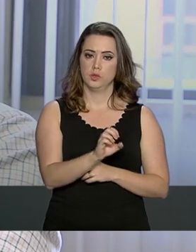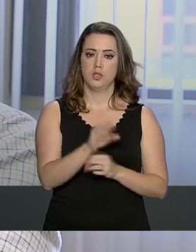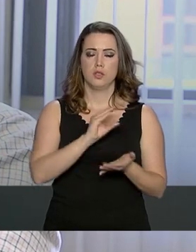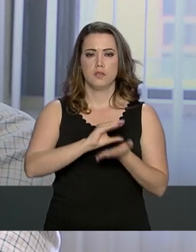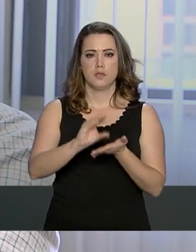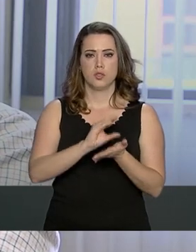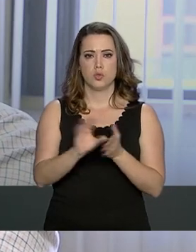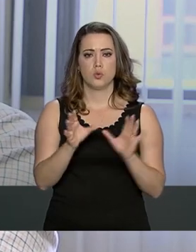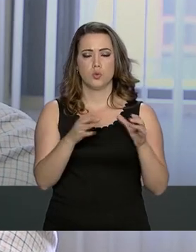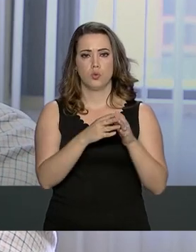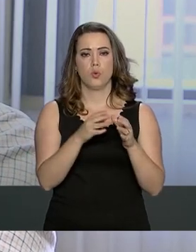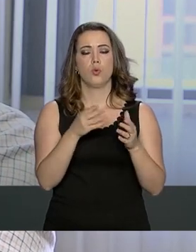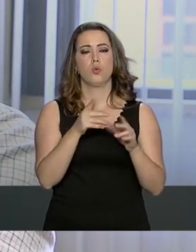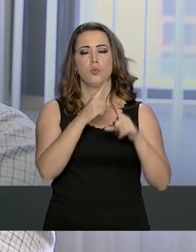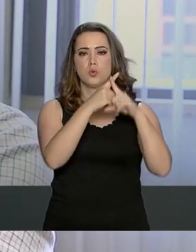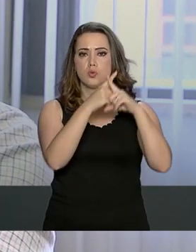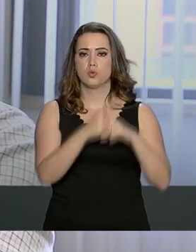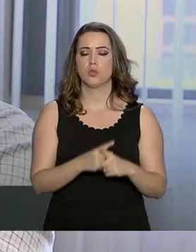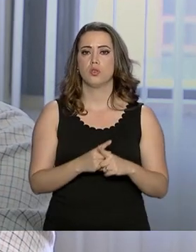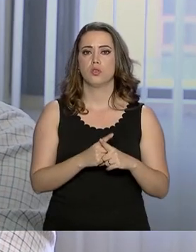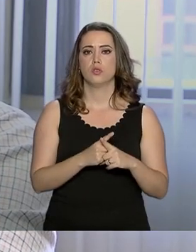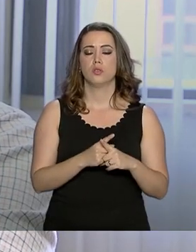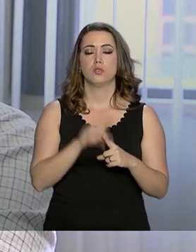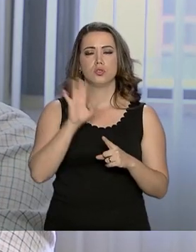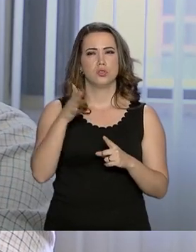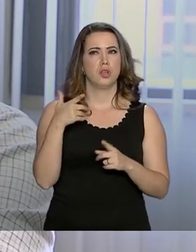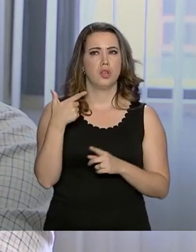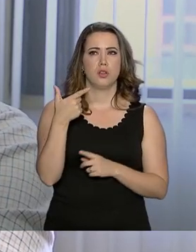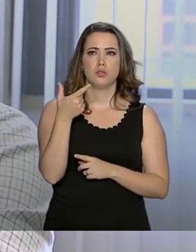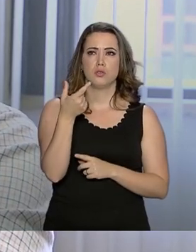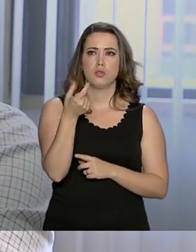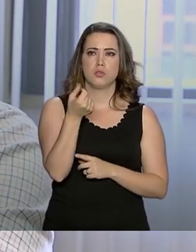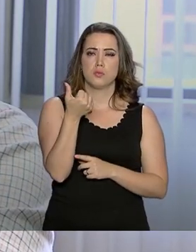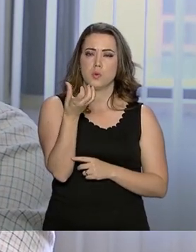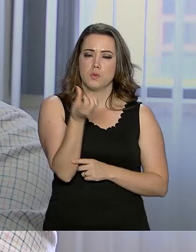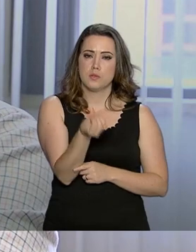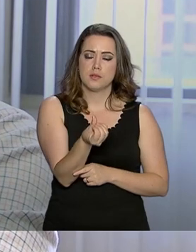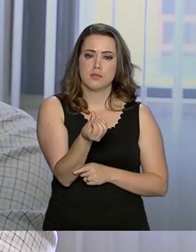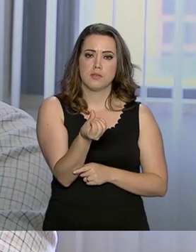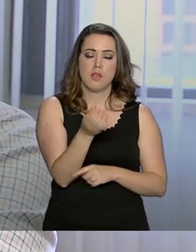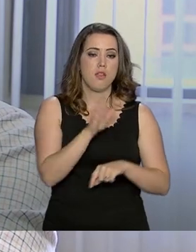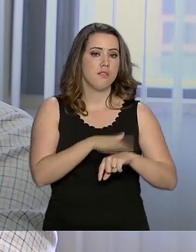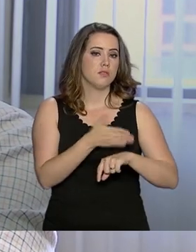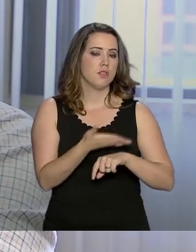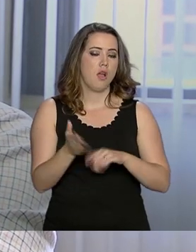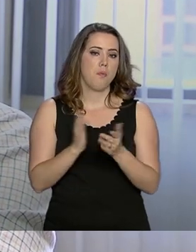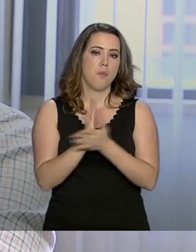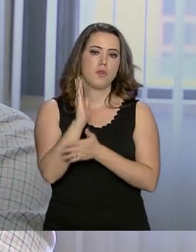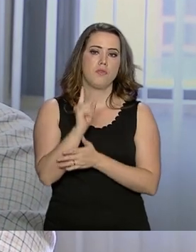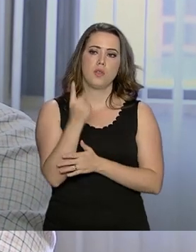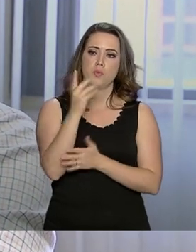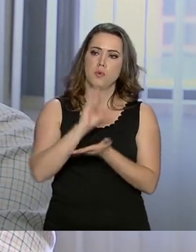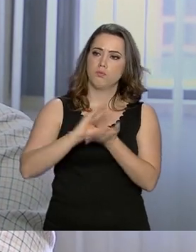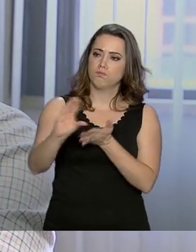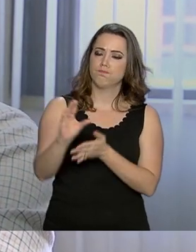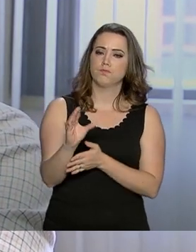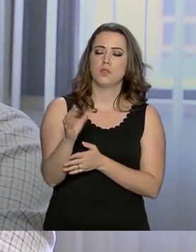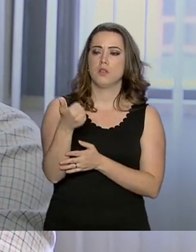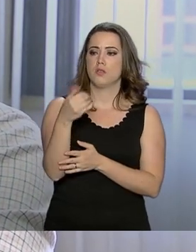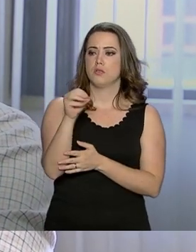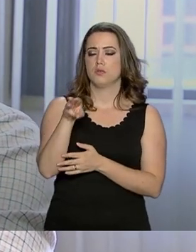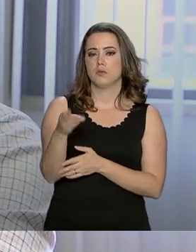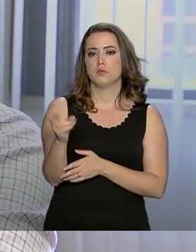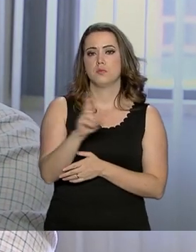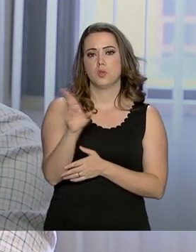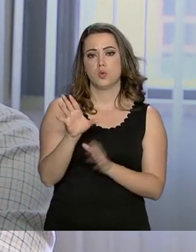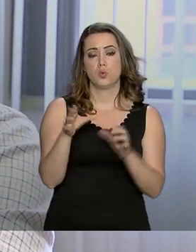setor de jogos já a a desde 2016 que foi quando foi aprovado o primeiro investimento de 10